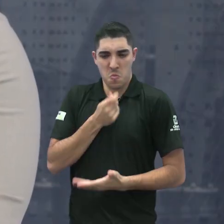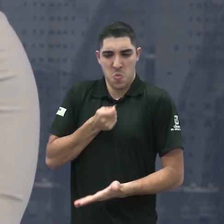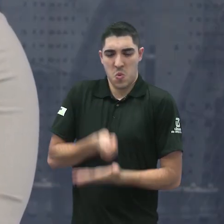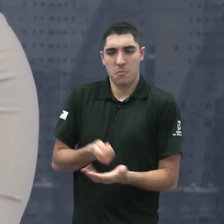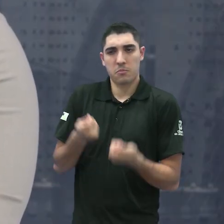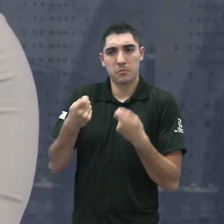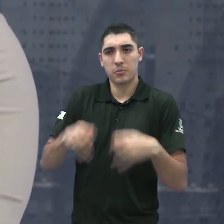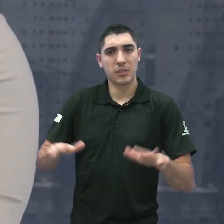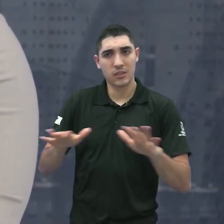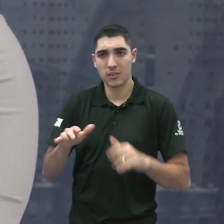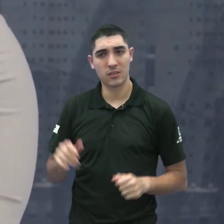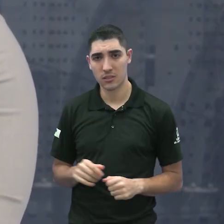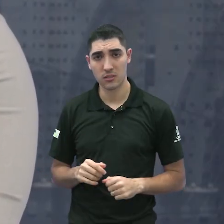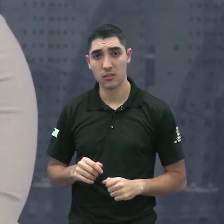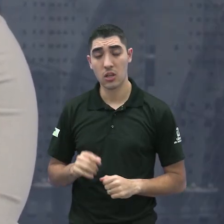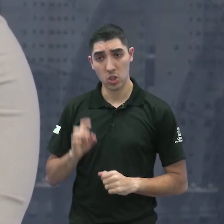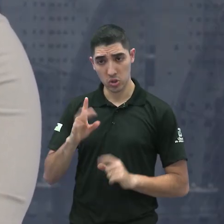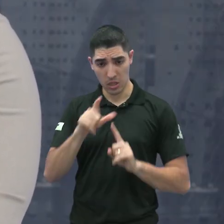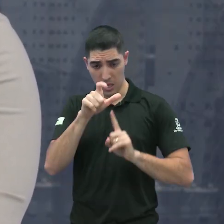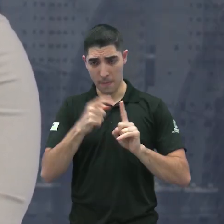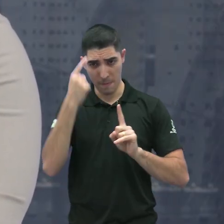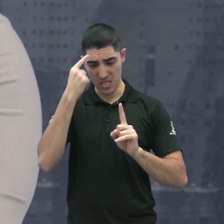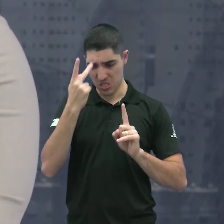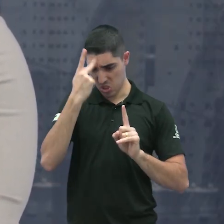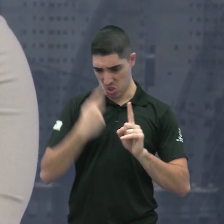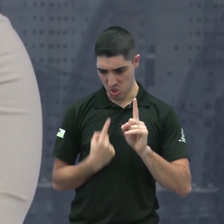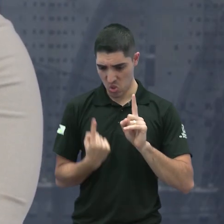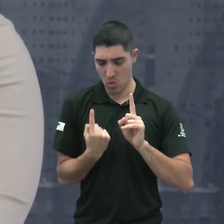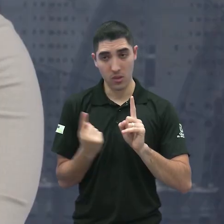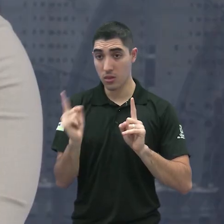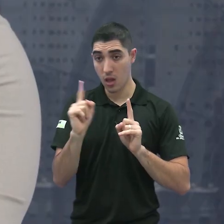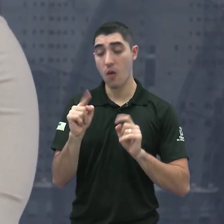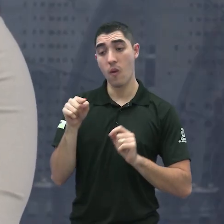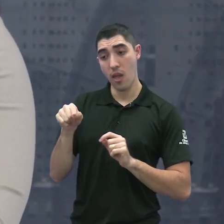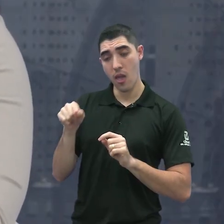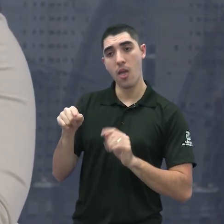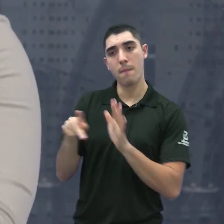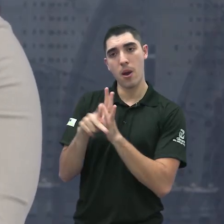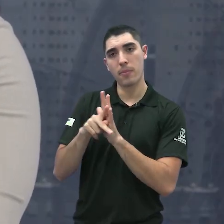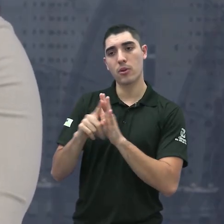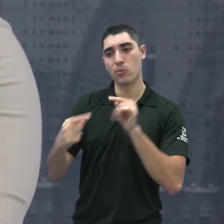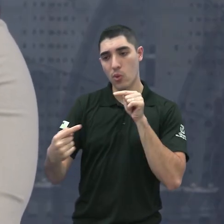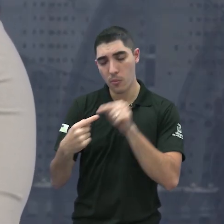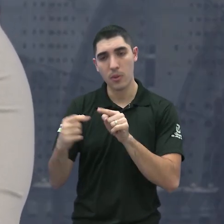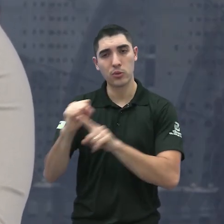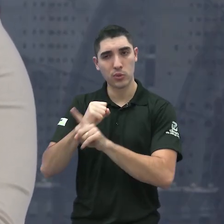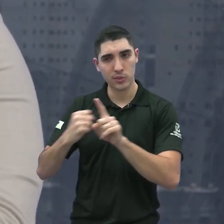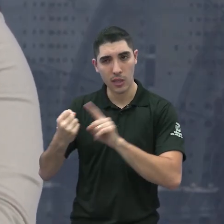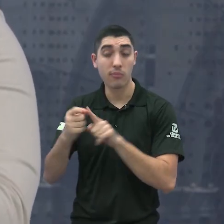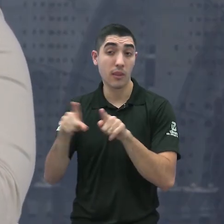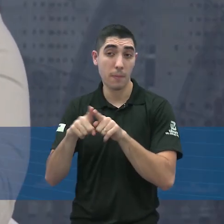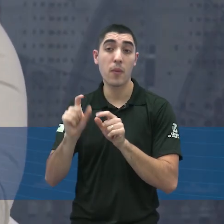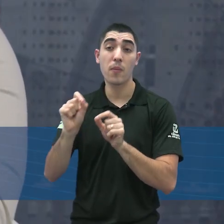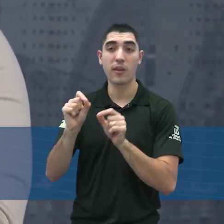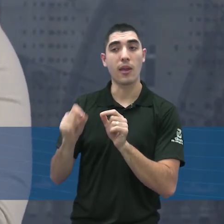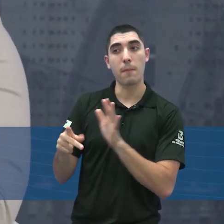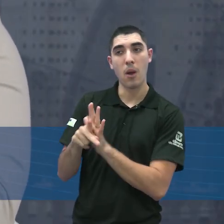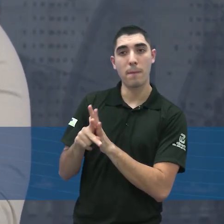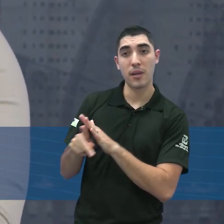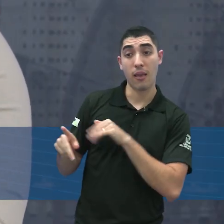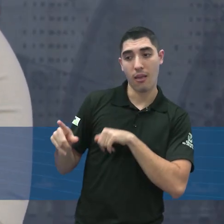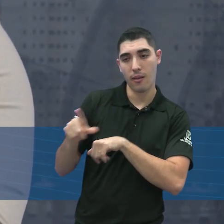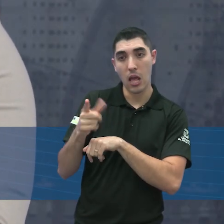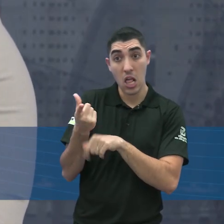isso não é apenas uma questão individual, é um modelo social, é um modelo atrelado ao neoliberalismo que cobra